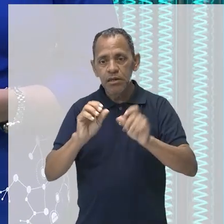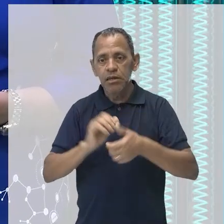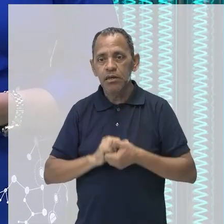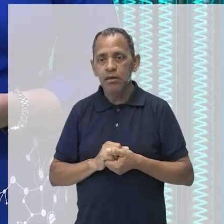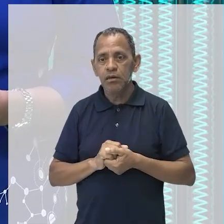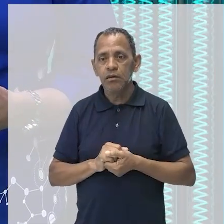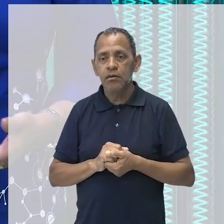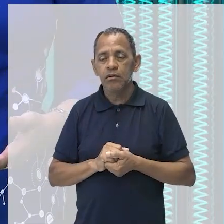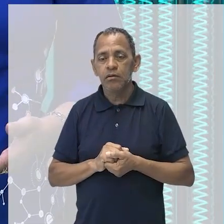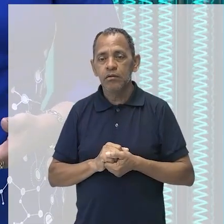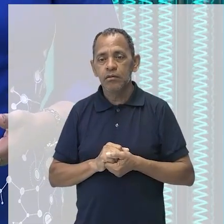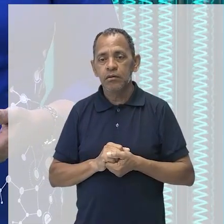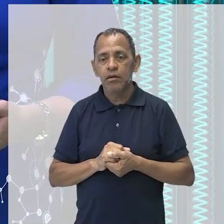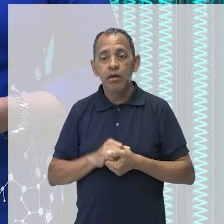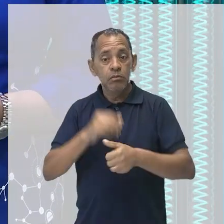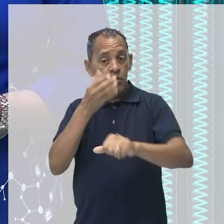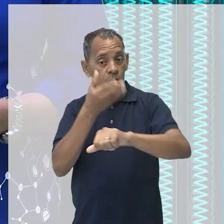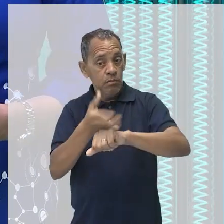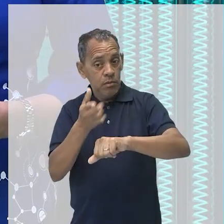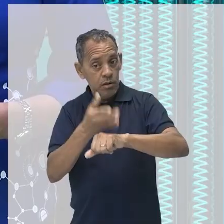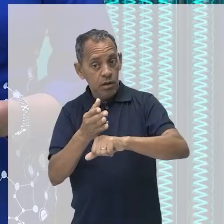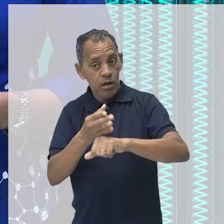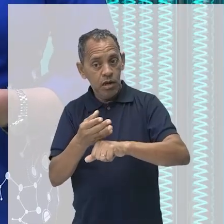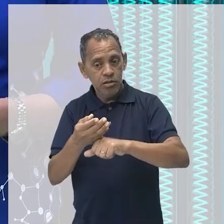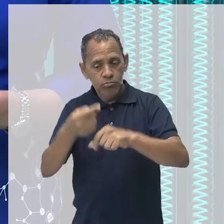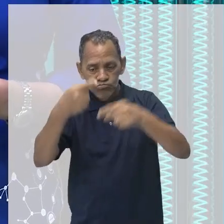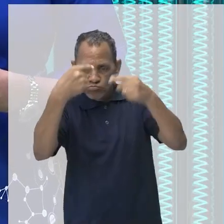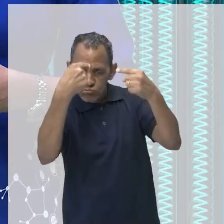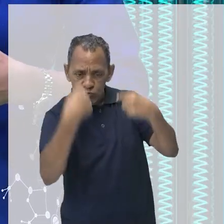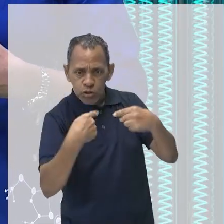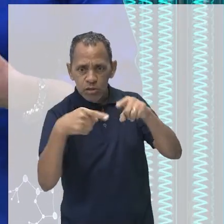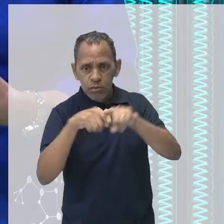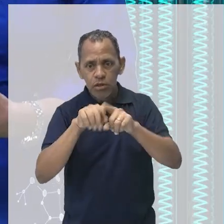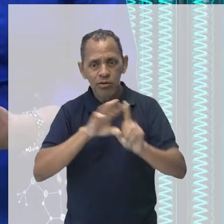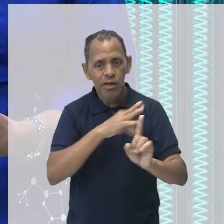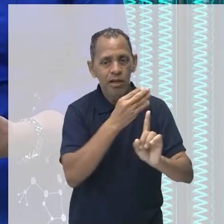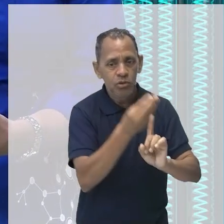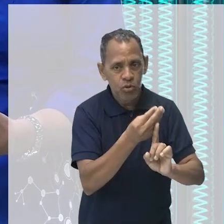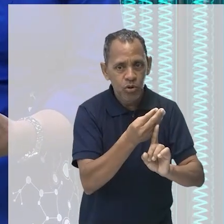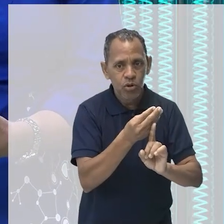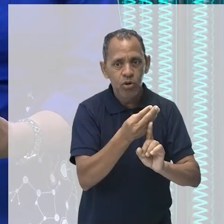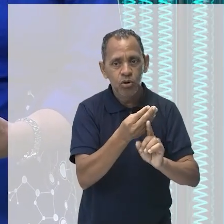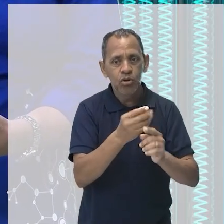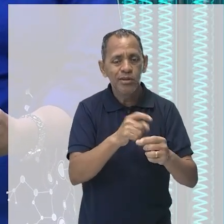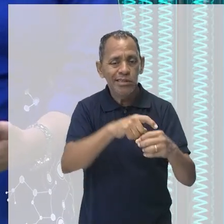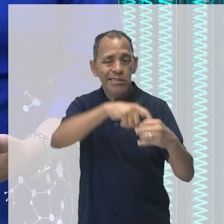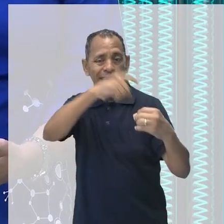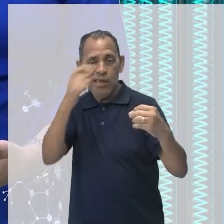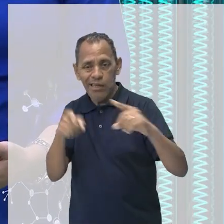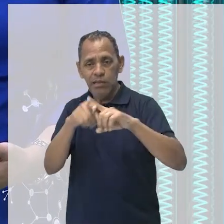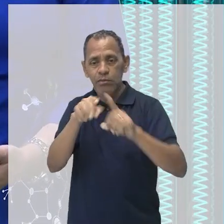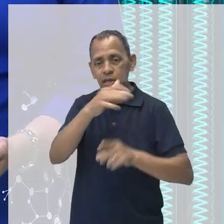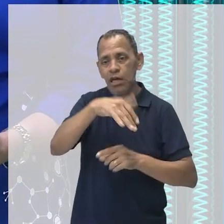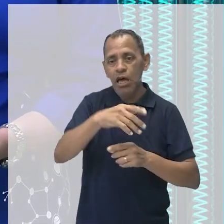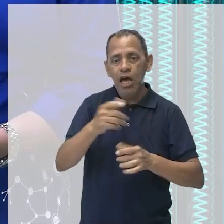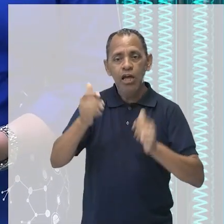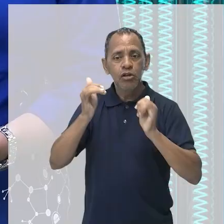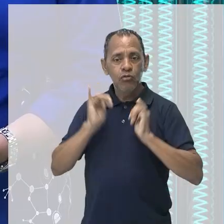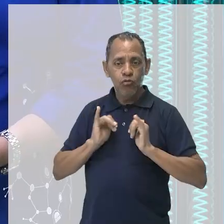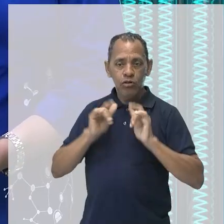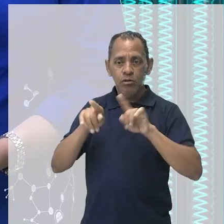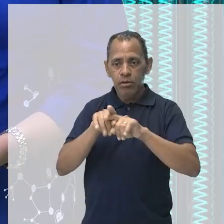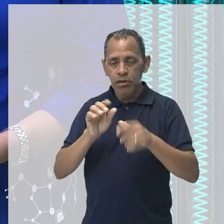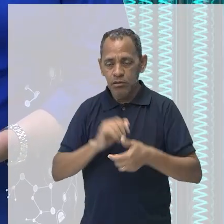por sua vez, é uma prática que desafia os atores a saírem de suas zonas de conforto. Nesse contexto, os artistas